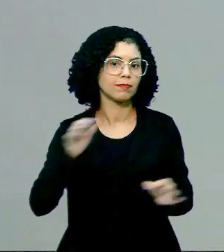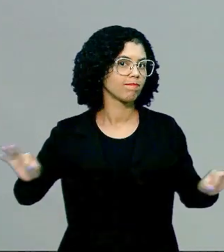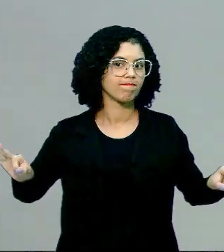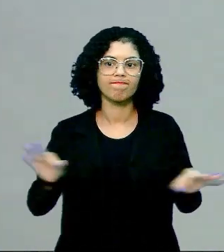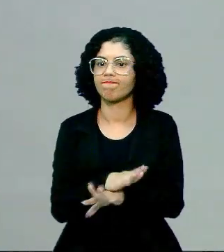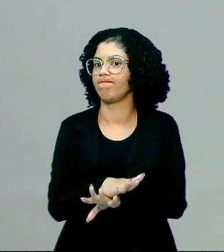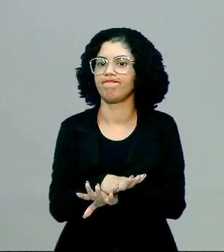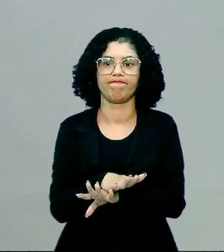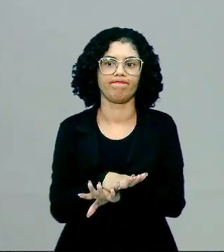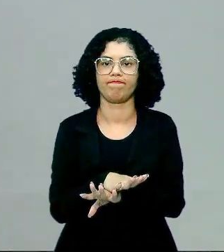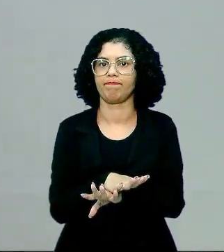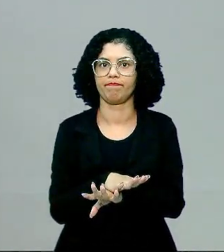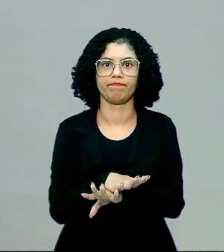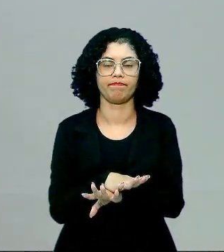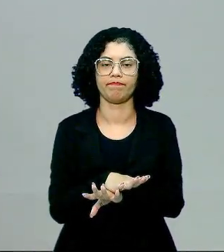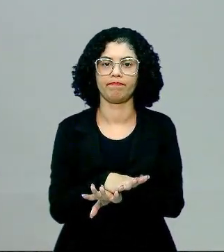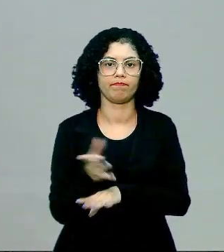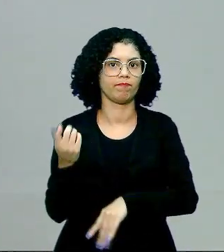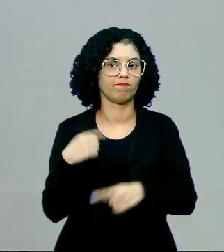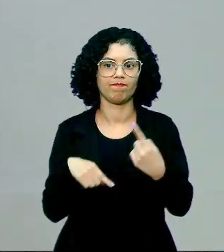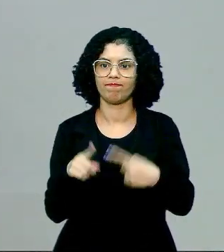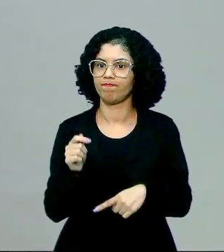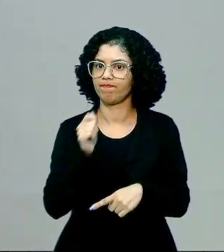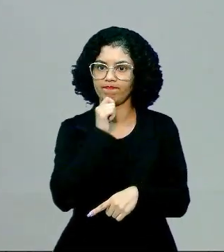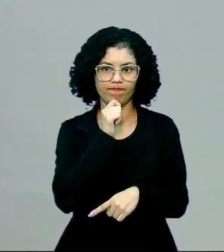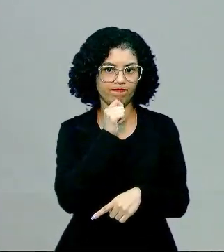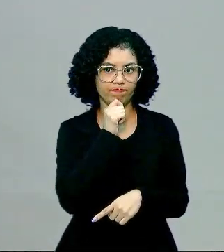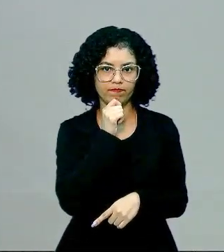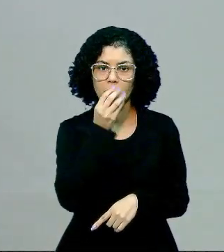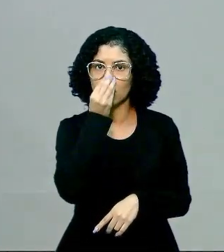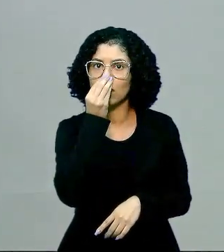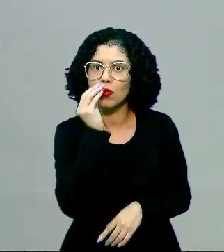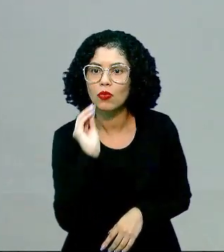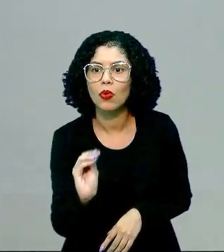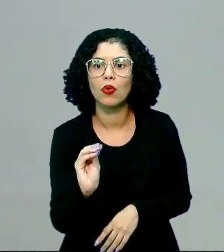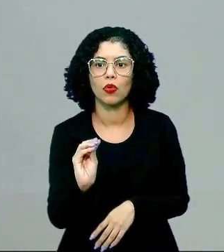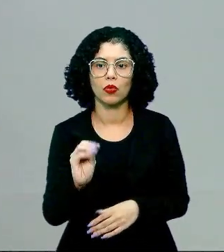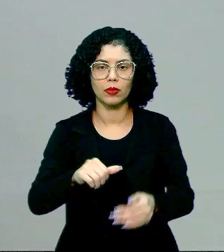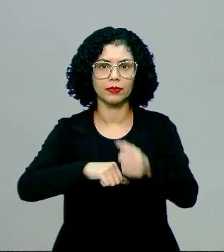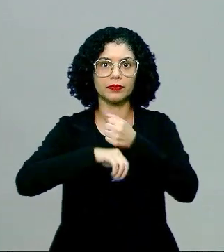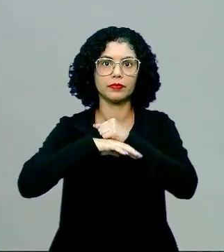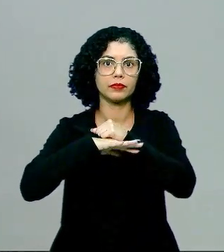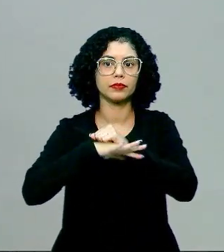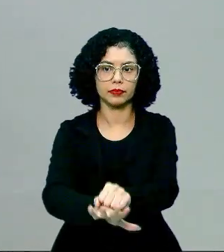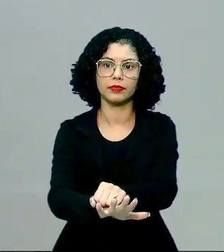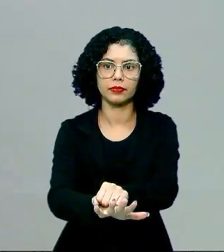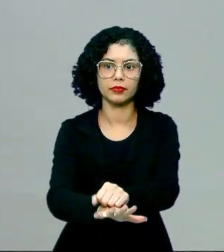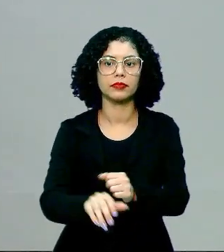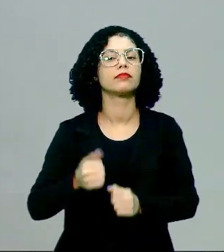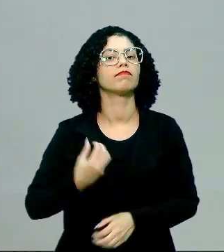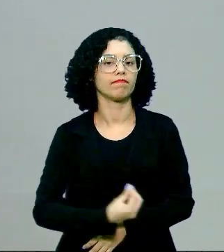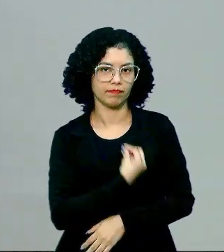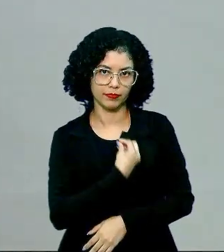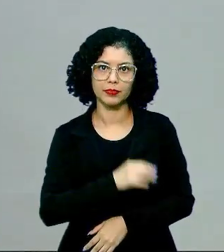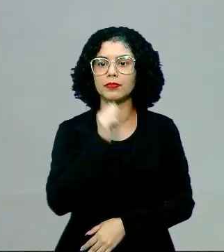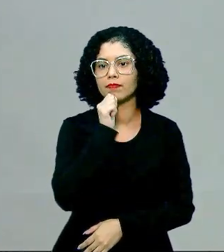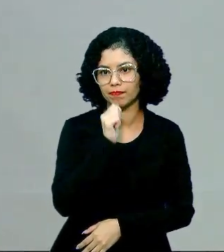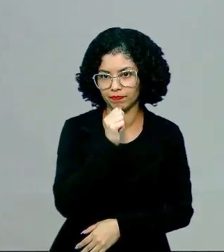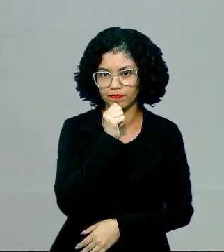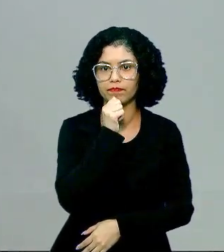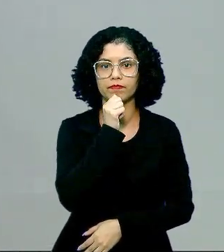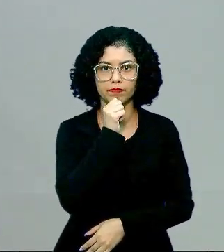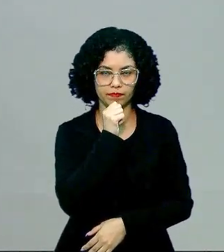não foi substancialmente superada. E a discriminação racial, ela ainda se faz presente